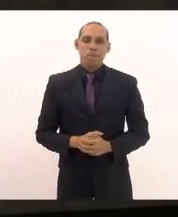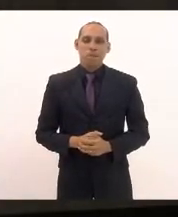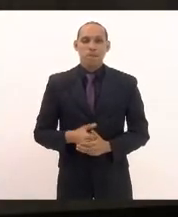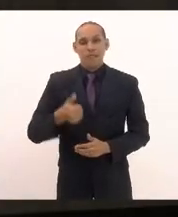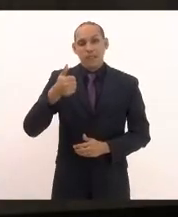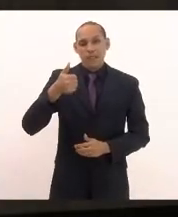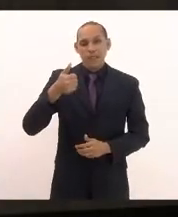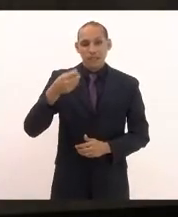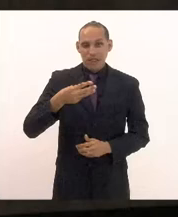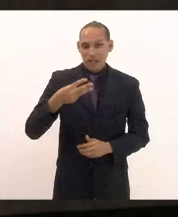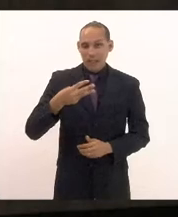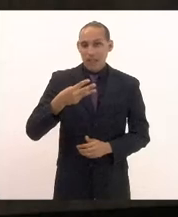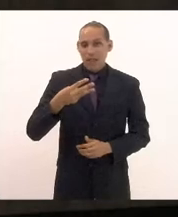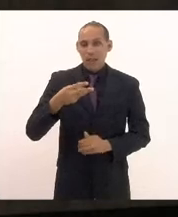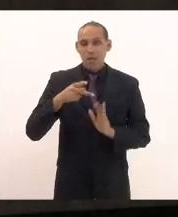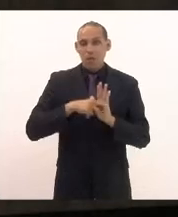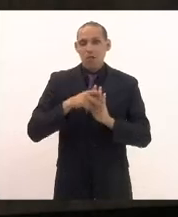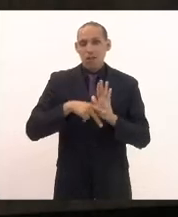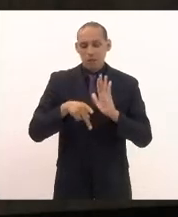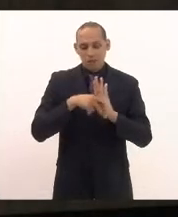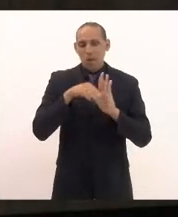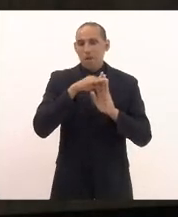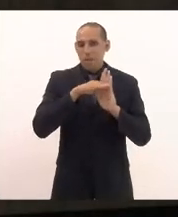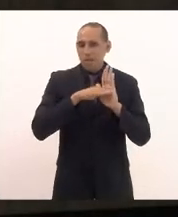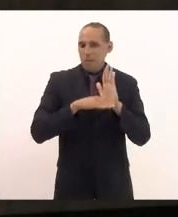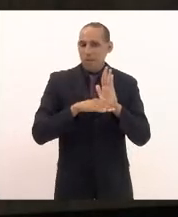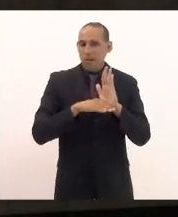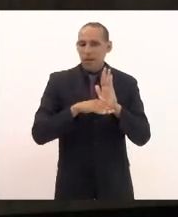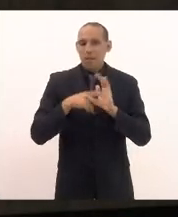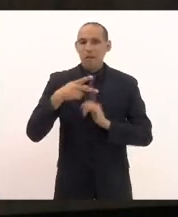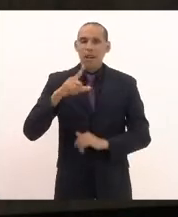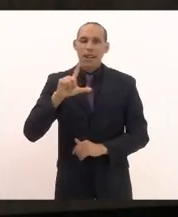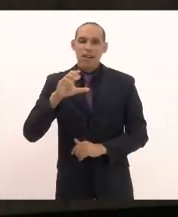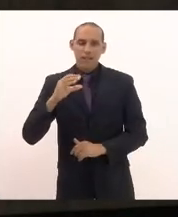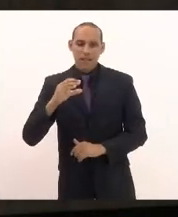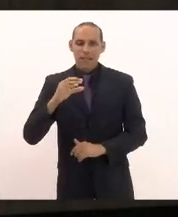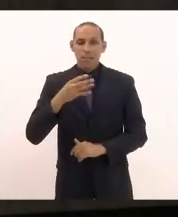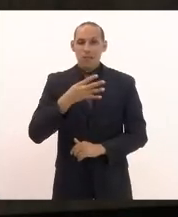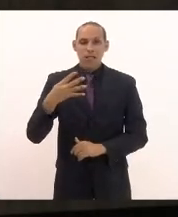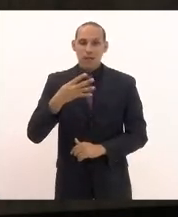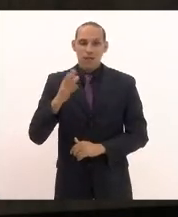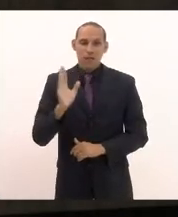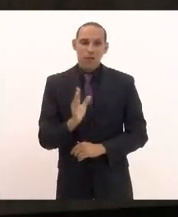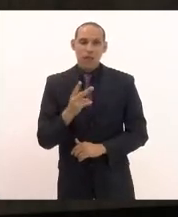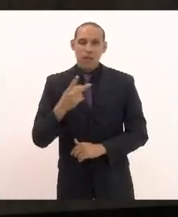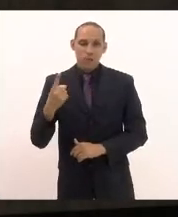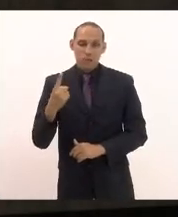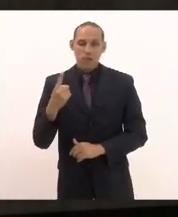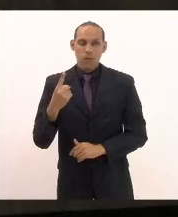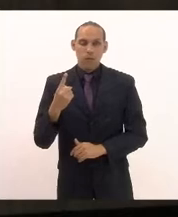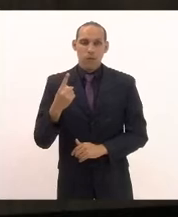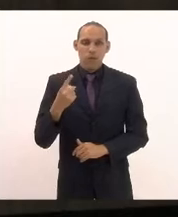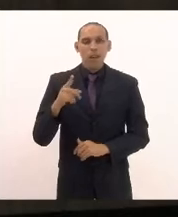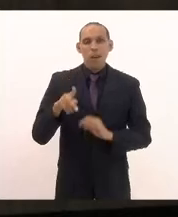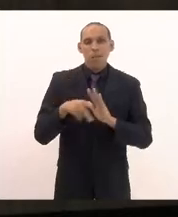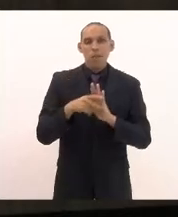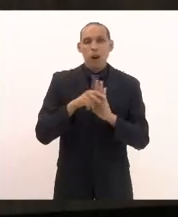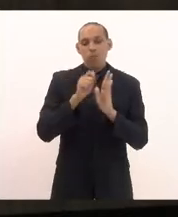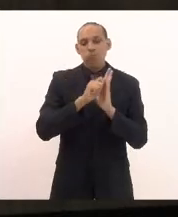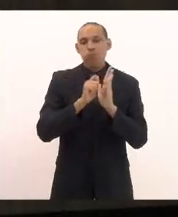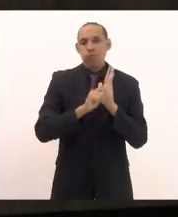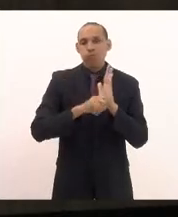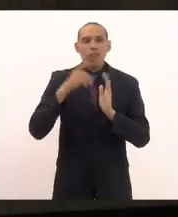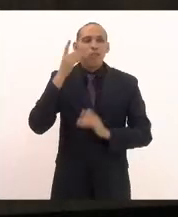13º projeto da pauta, PLC 44 de 2021, de autoria dos deputados,